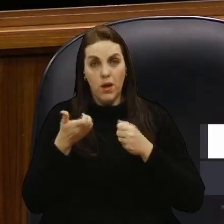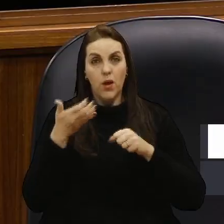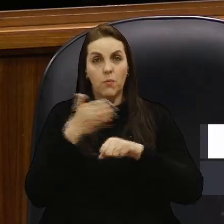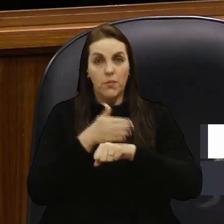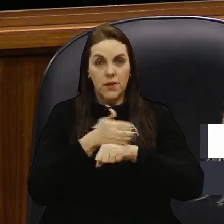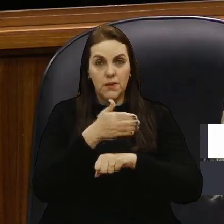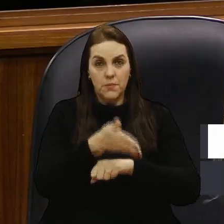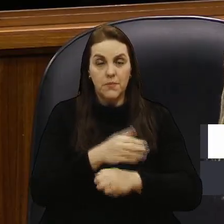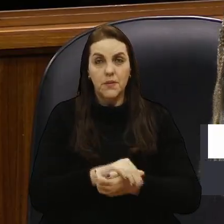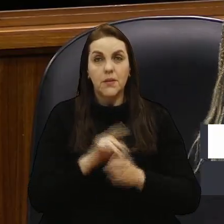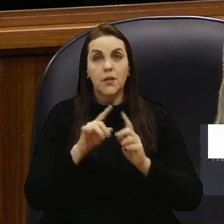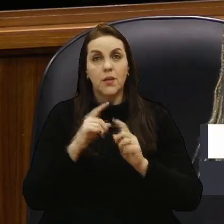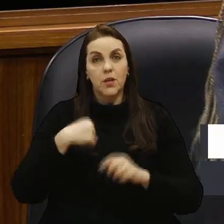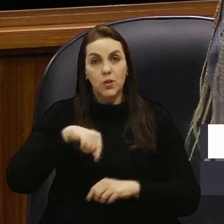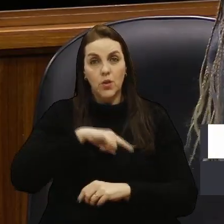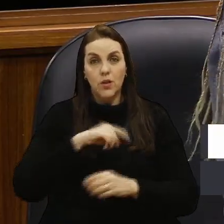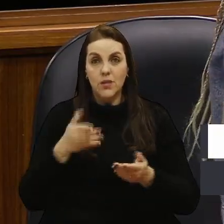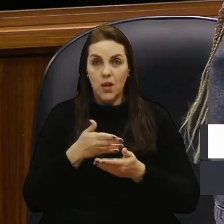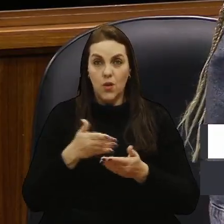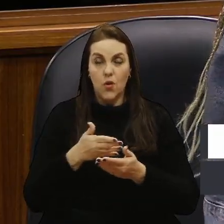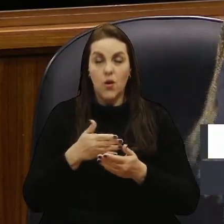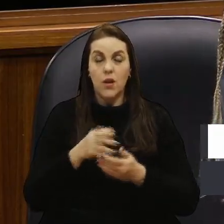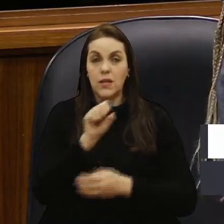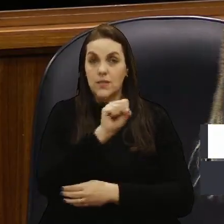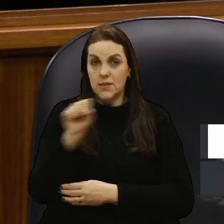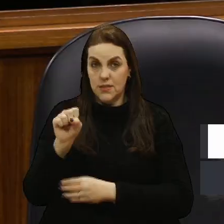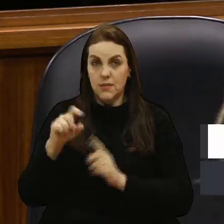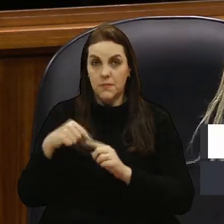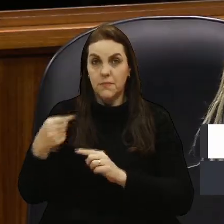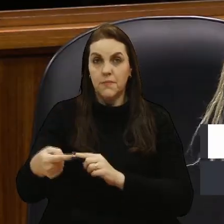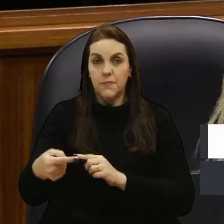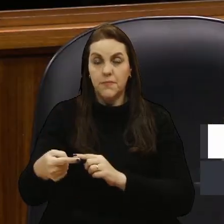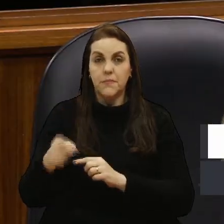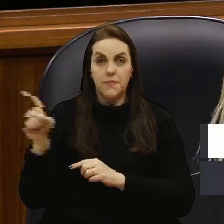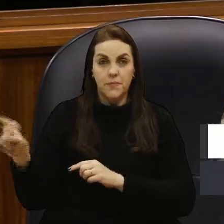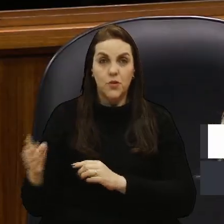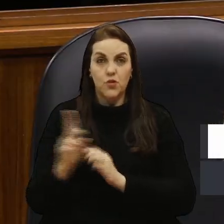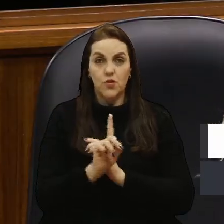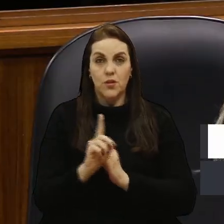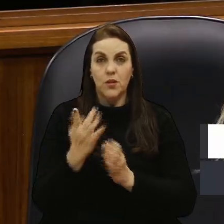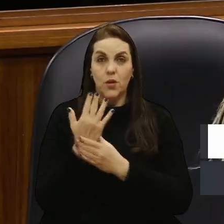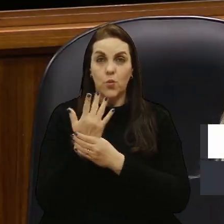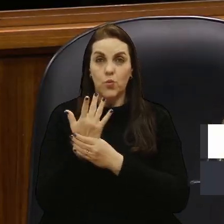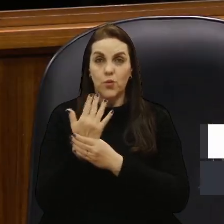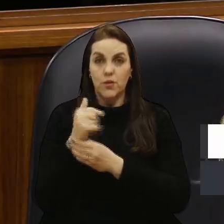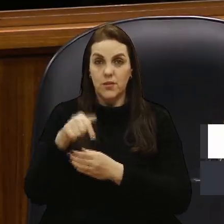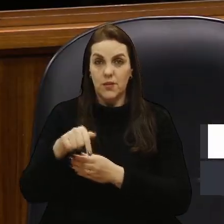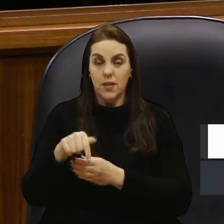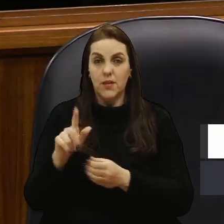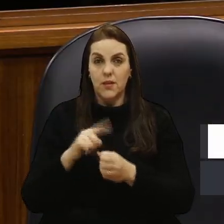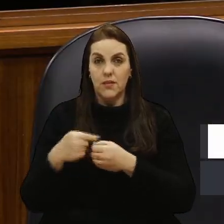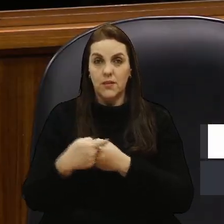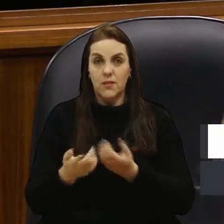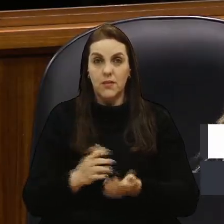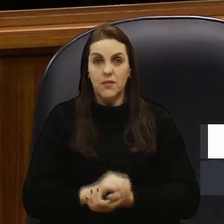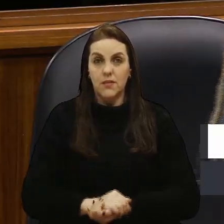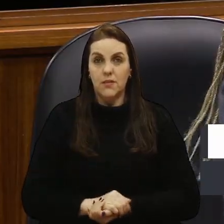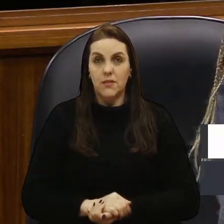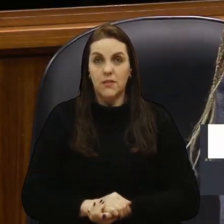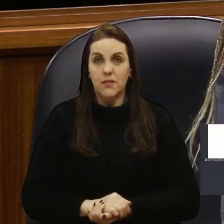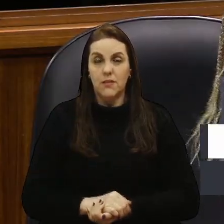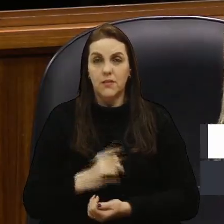parte. Nós teremos agora, no próximo semestre, a vinda da URGS para o nosso município. E a gente sabe que